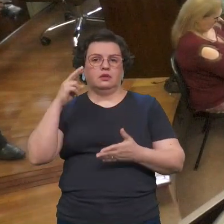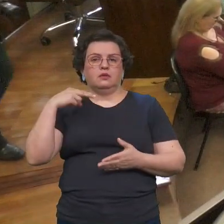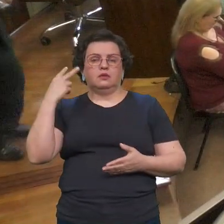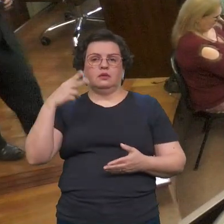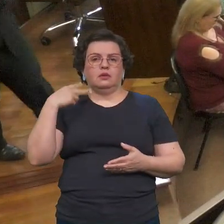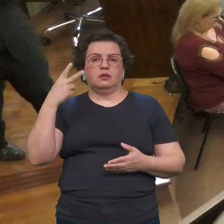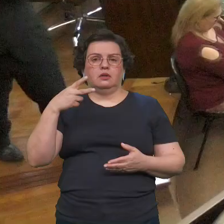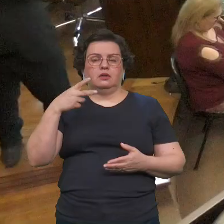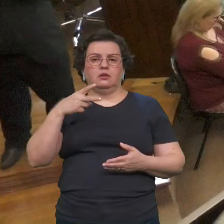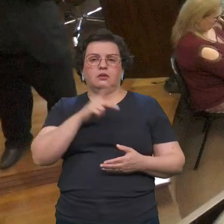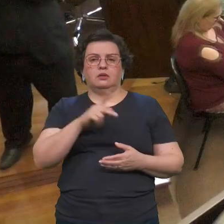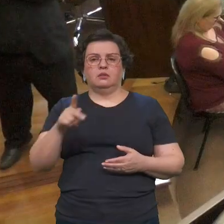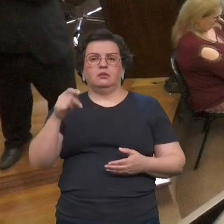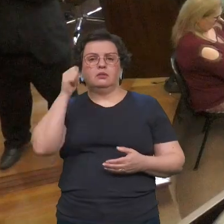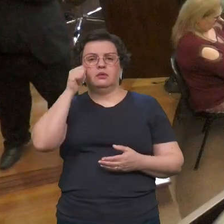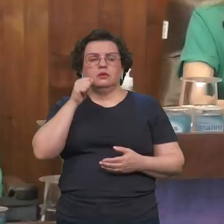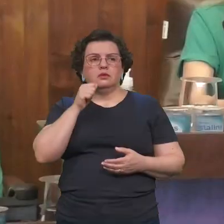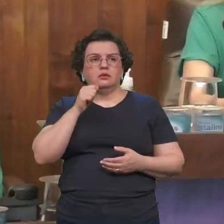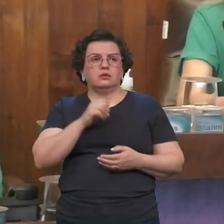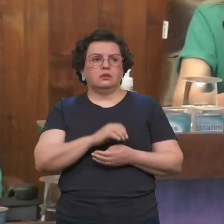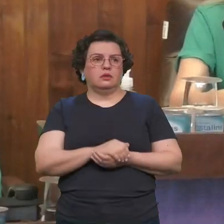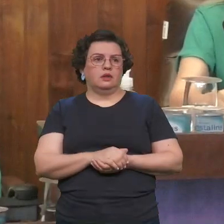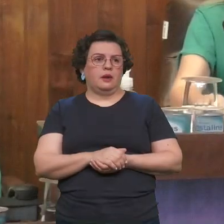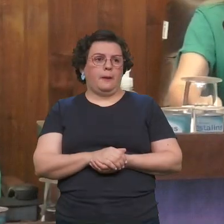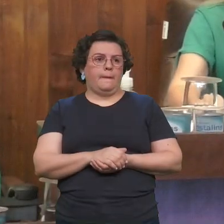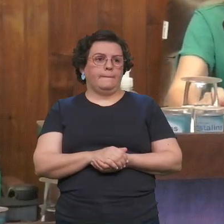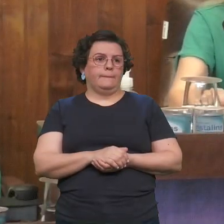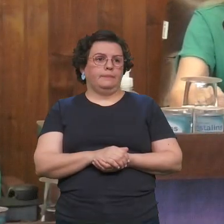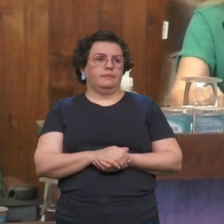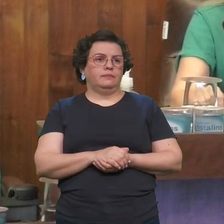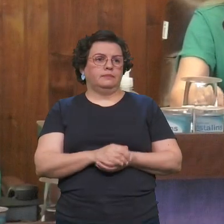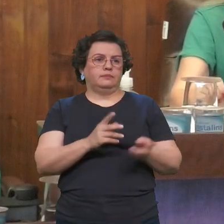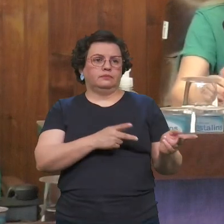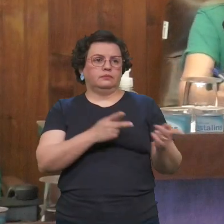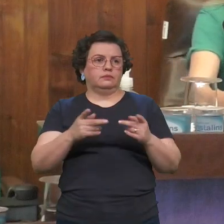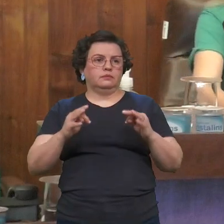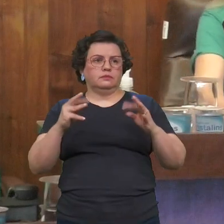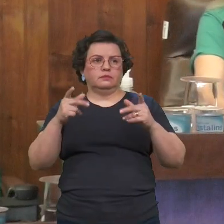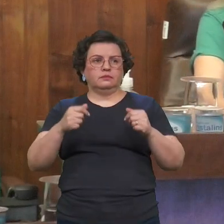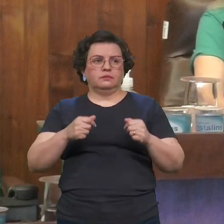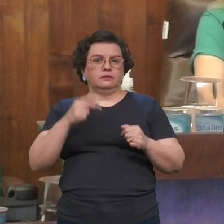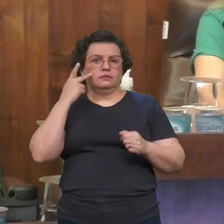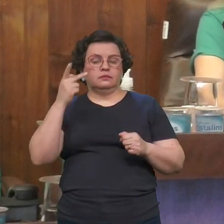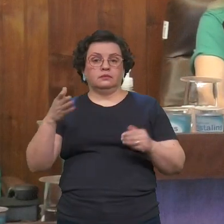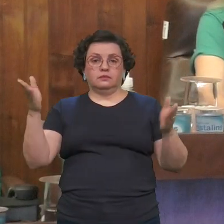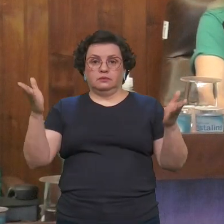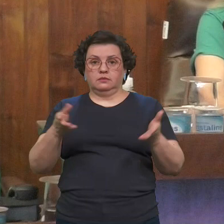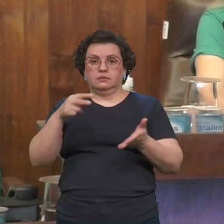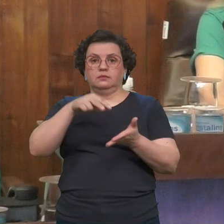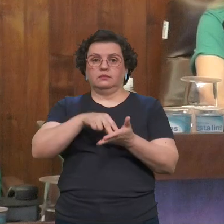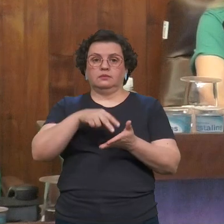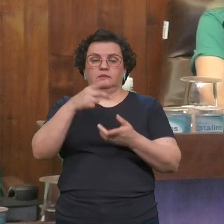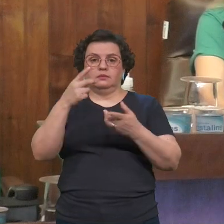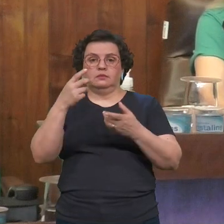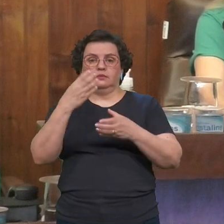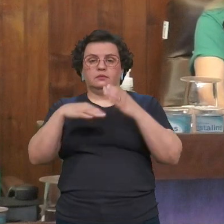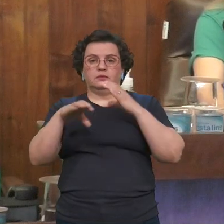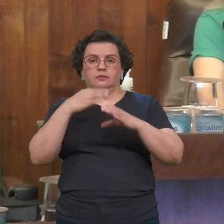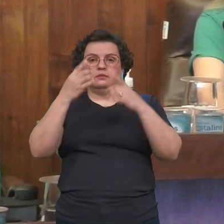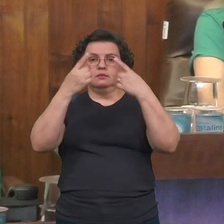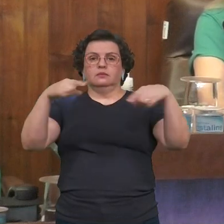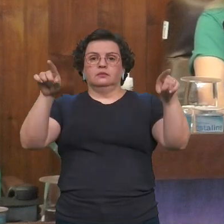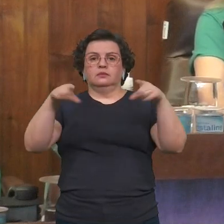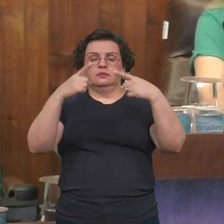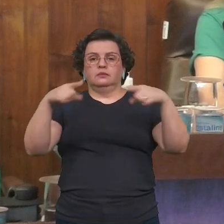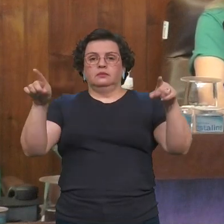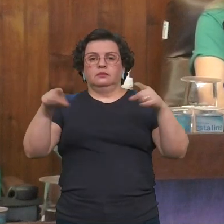vereadora professora Daniela. Convido a todos para que, neste momento, em pé, cantemos o hino nacional,